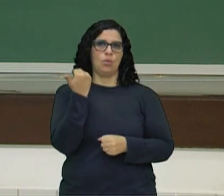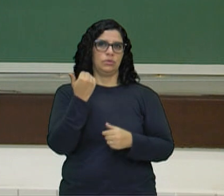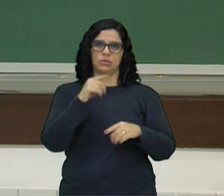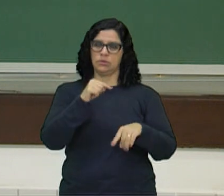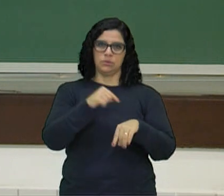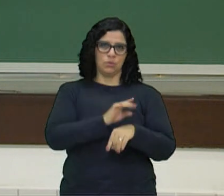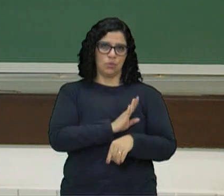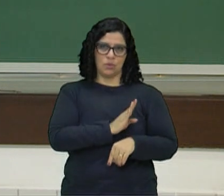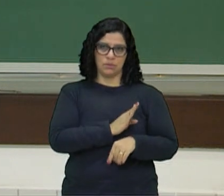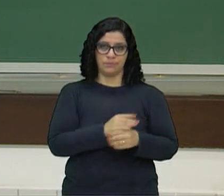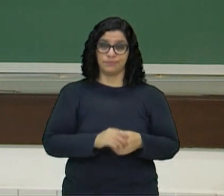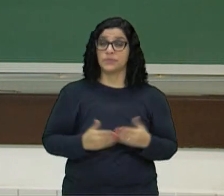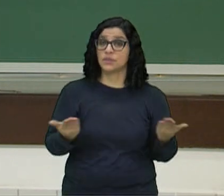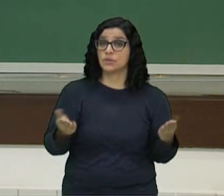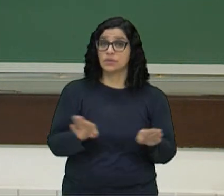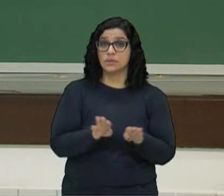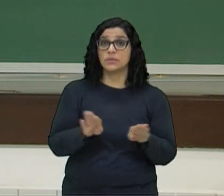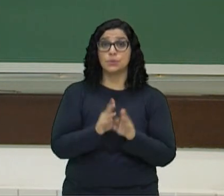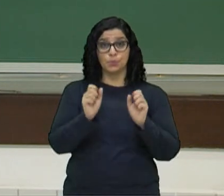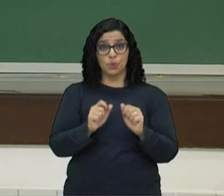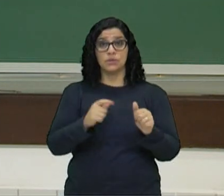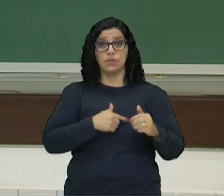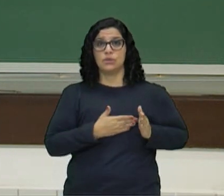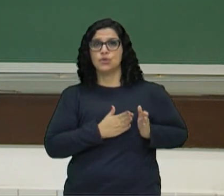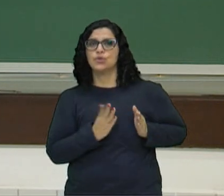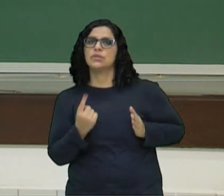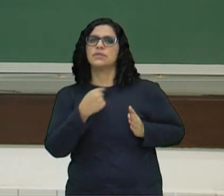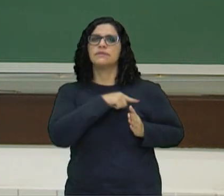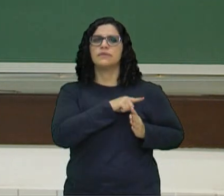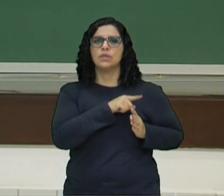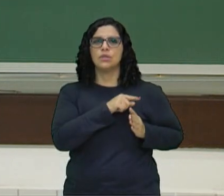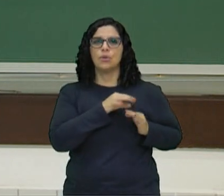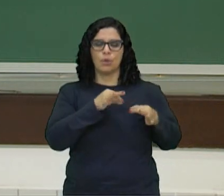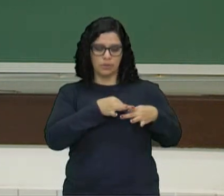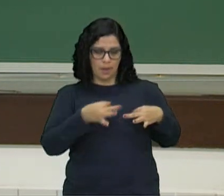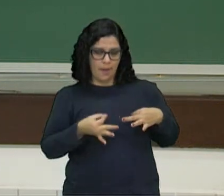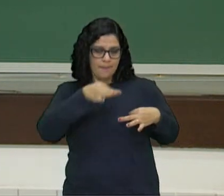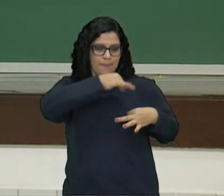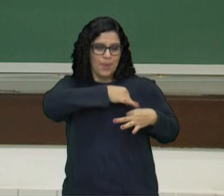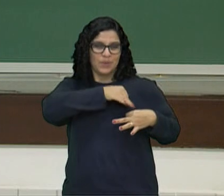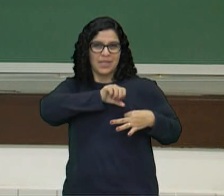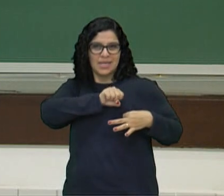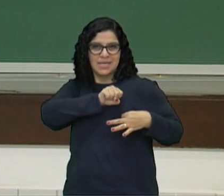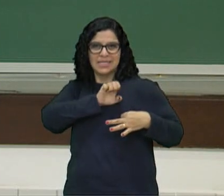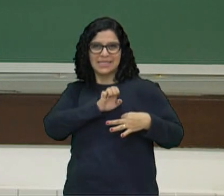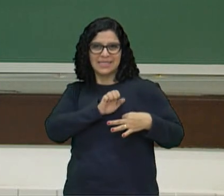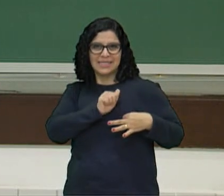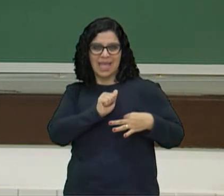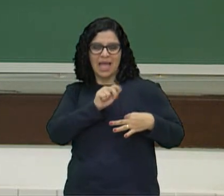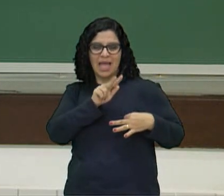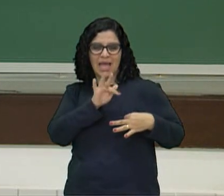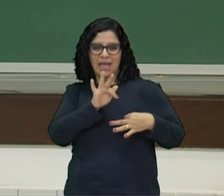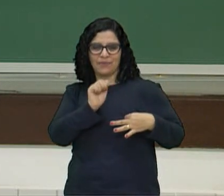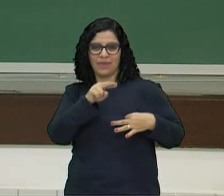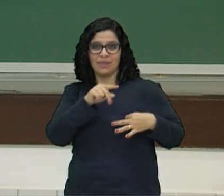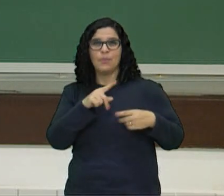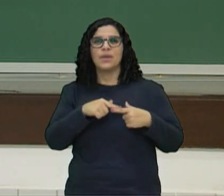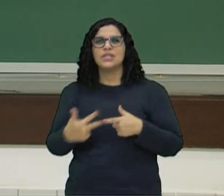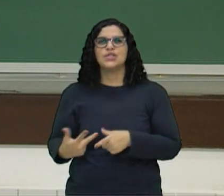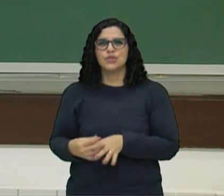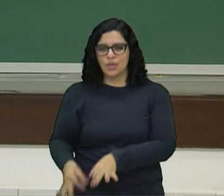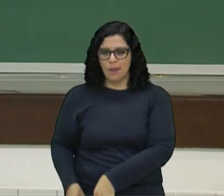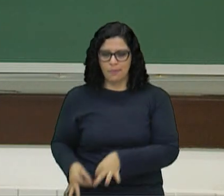cardíacas. Aí pode ser um desvio para o sangue passar por outro caminho, uma ponte de safena, que usa a veia safena da perna,